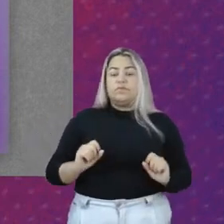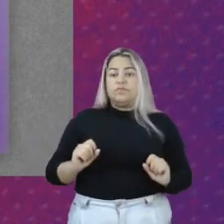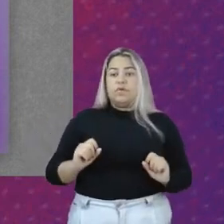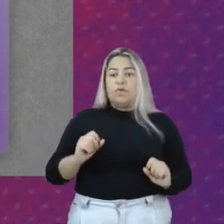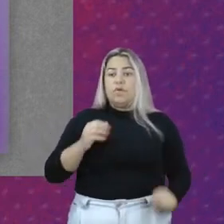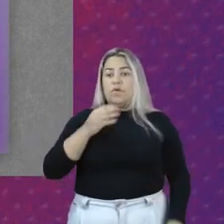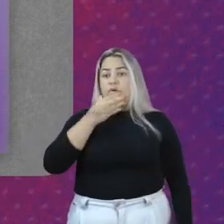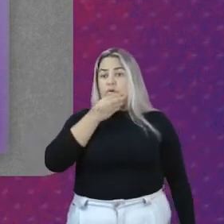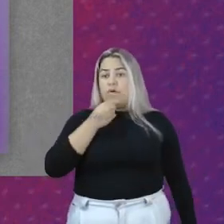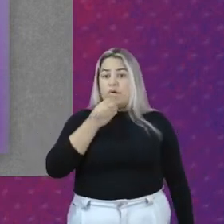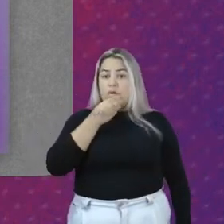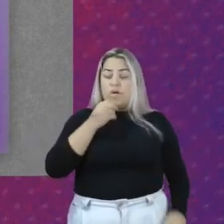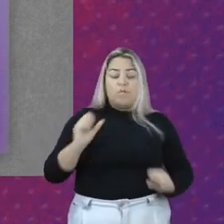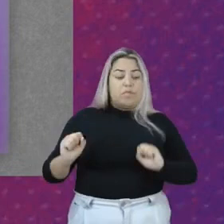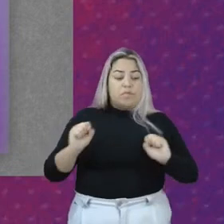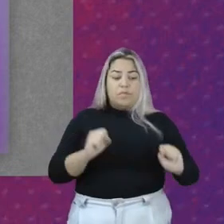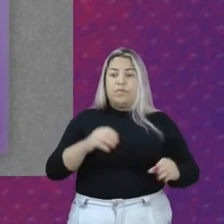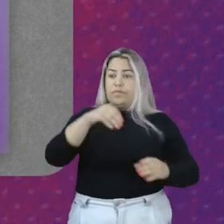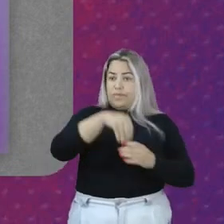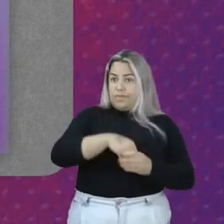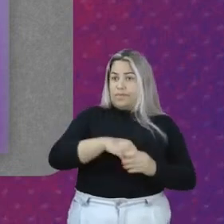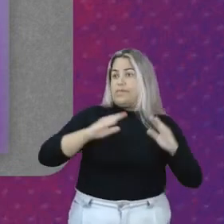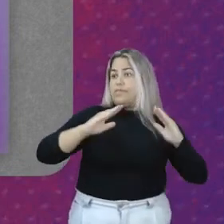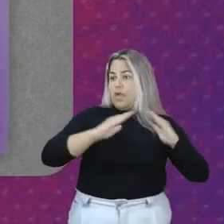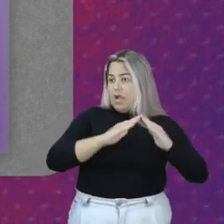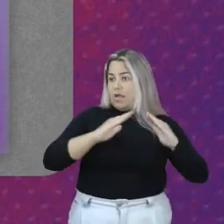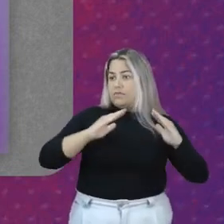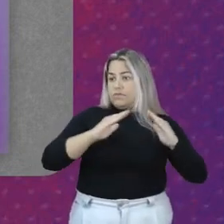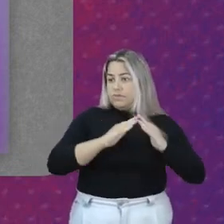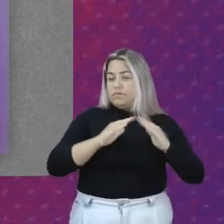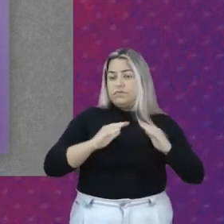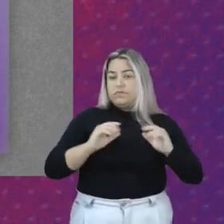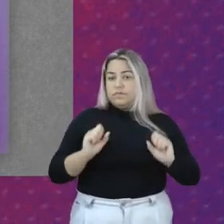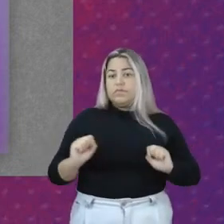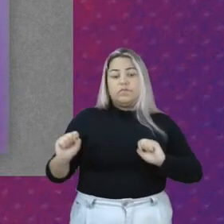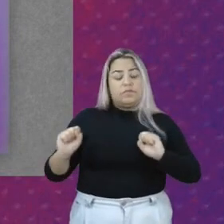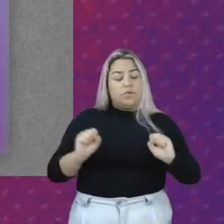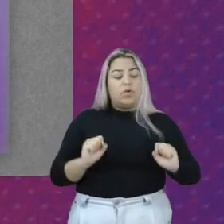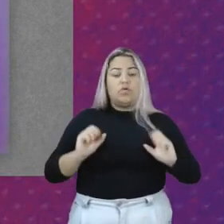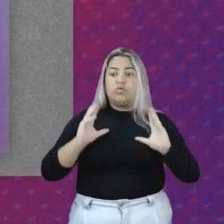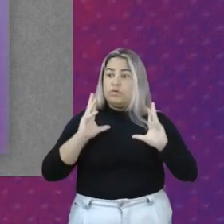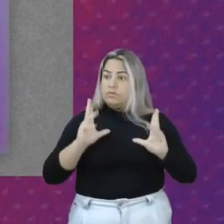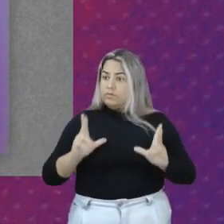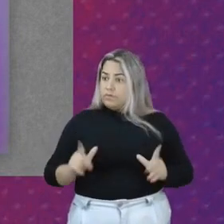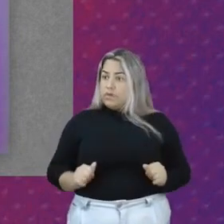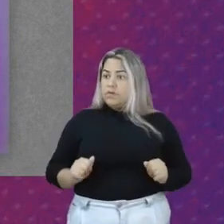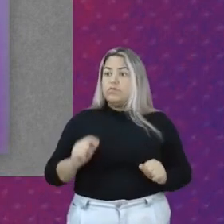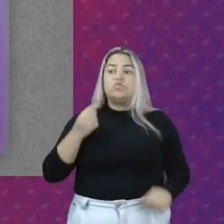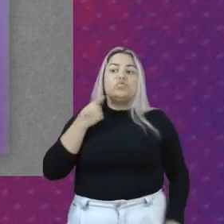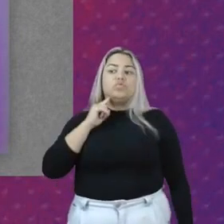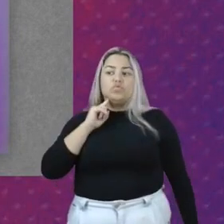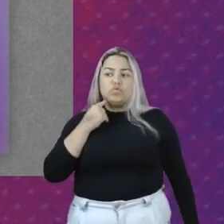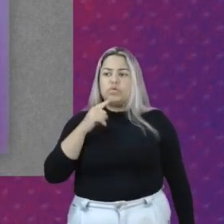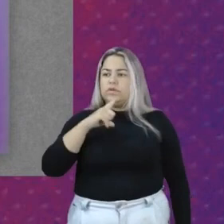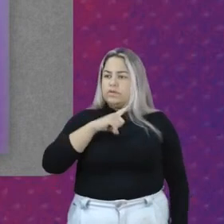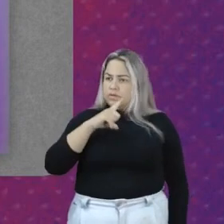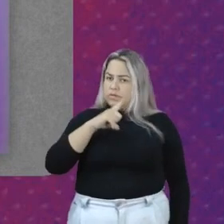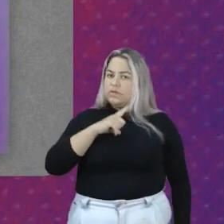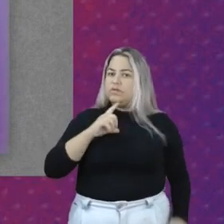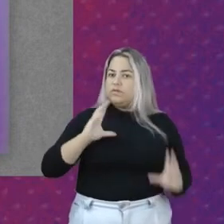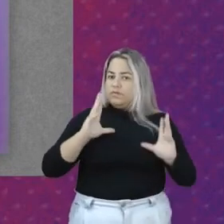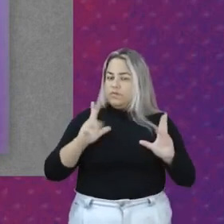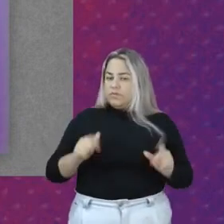menino, ele pode aprender dentro de casa que ele pode limpar, né? Que ele sujou, ele tem que limpar, que